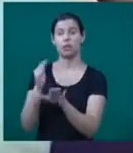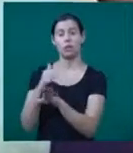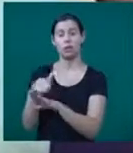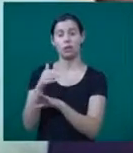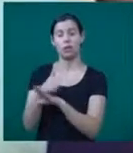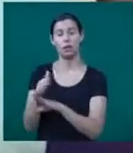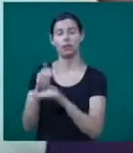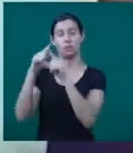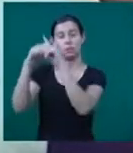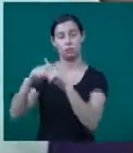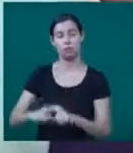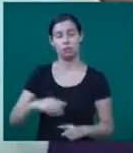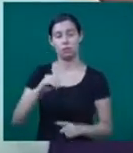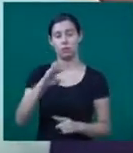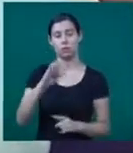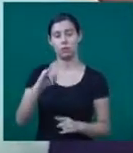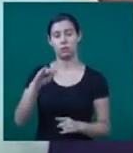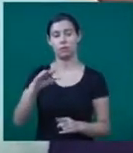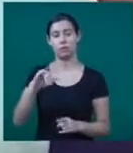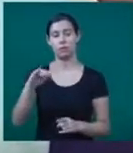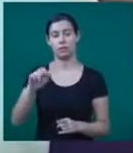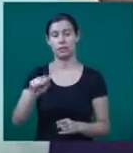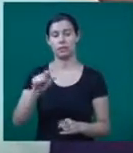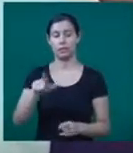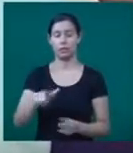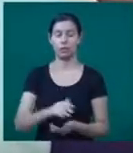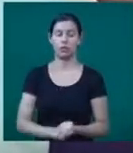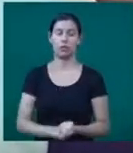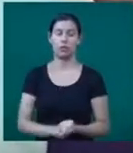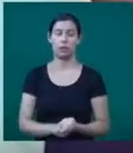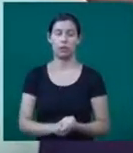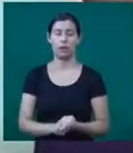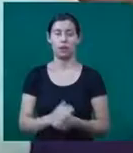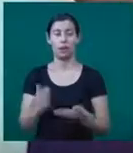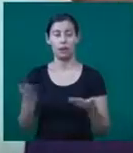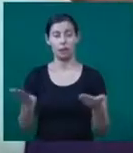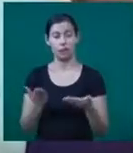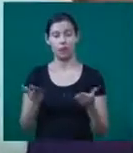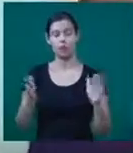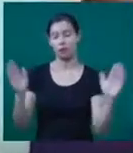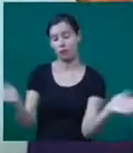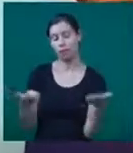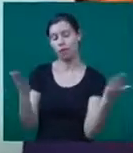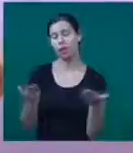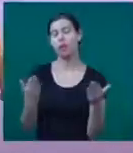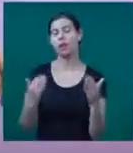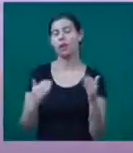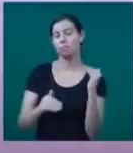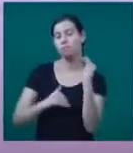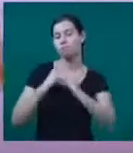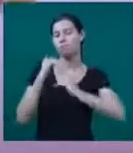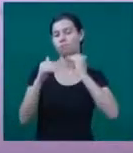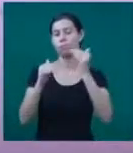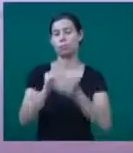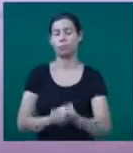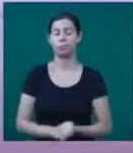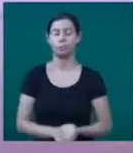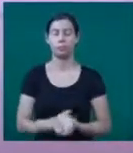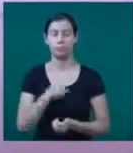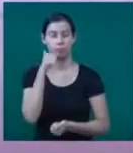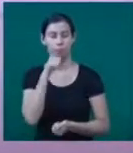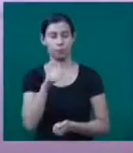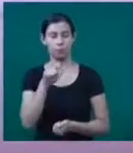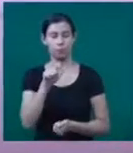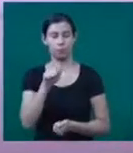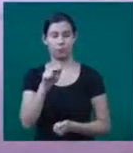também. Então, para a carreira daqui para frente, a gente tenta motivar elas a tentar melhorar. Laura tem 10 anos e está